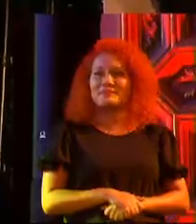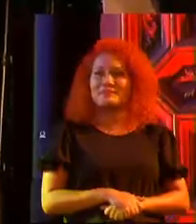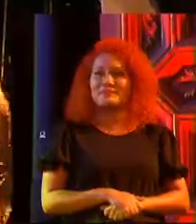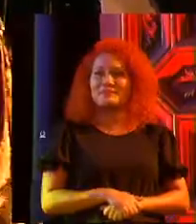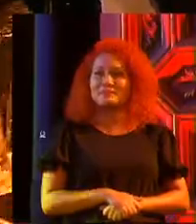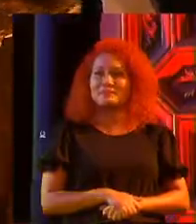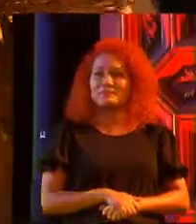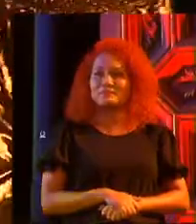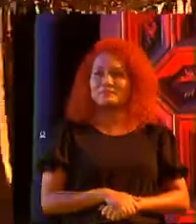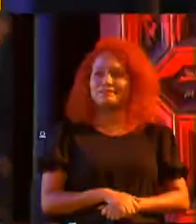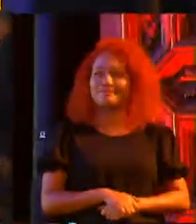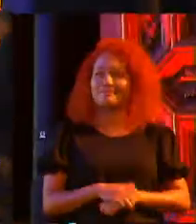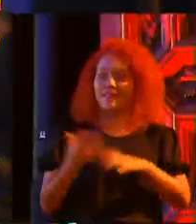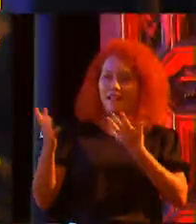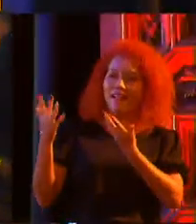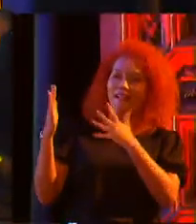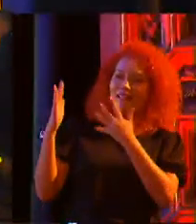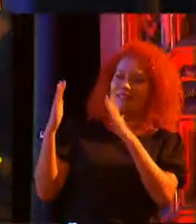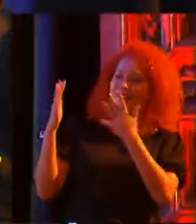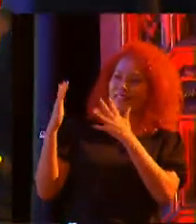Foi?